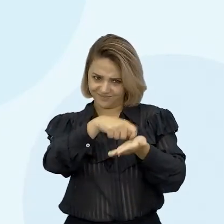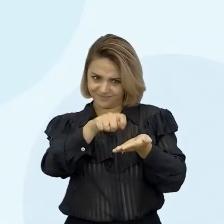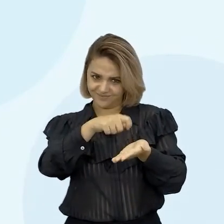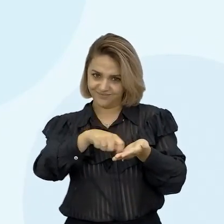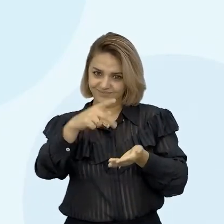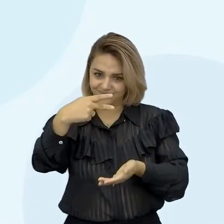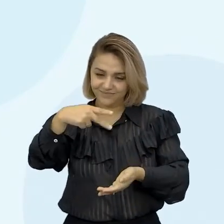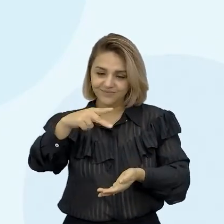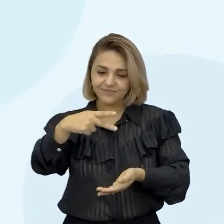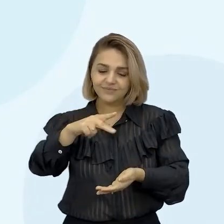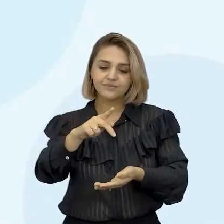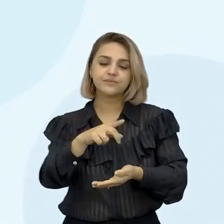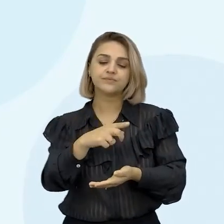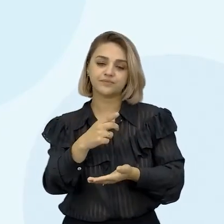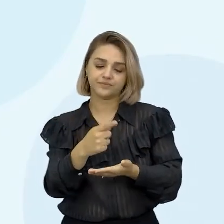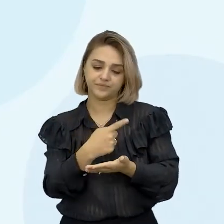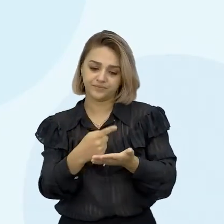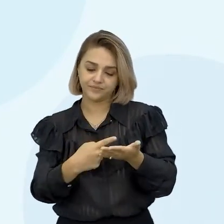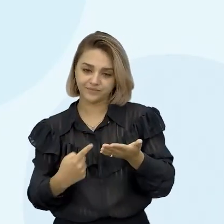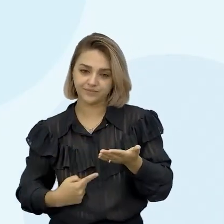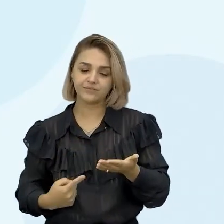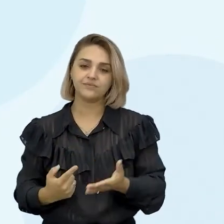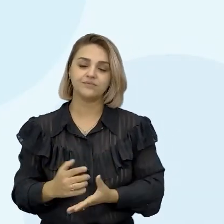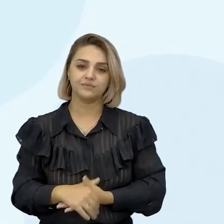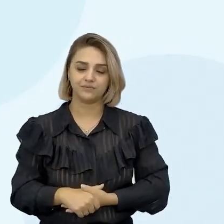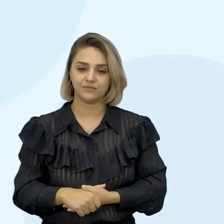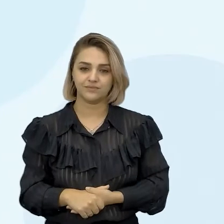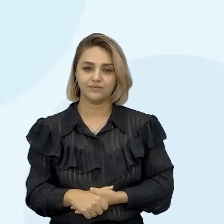seu diário de bordo ó